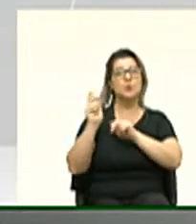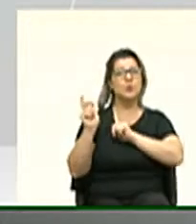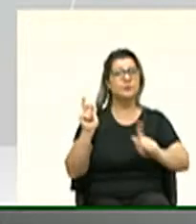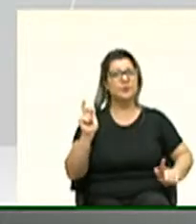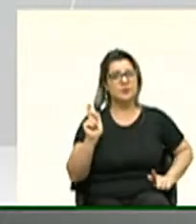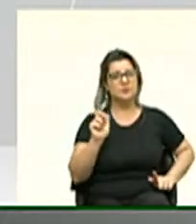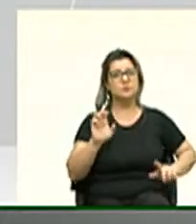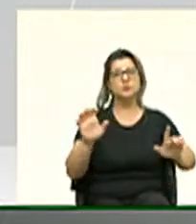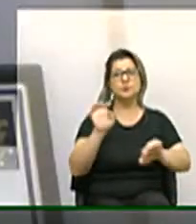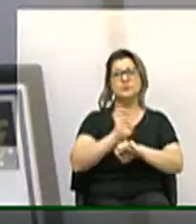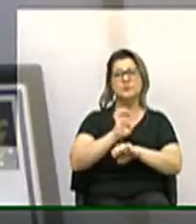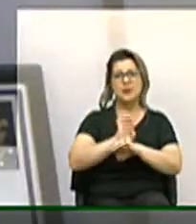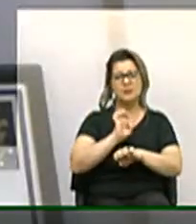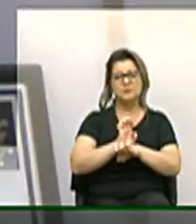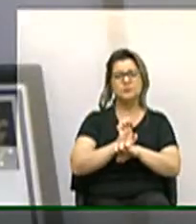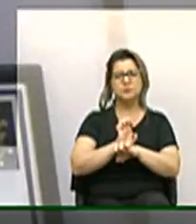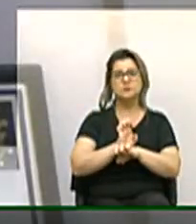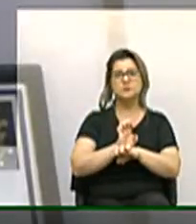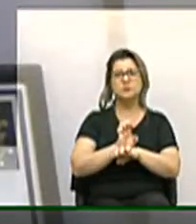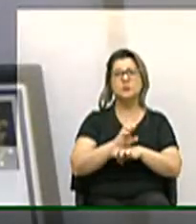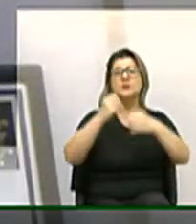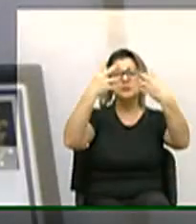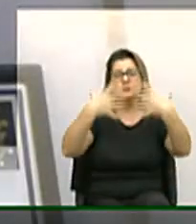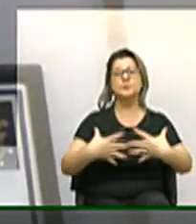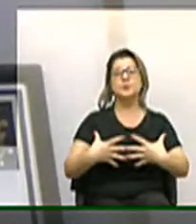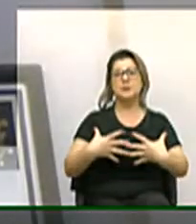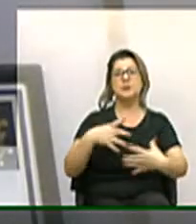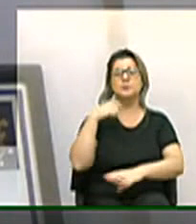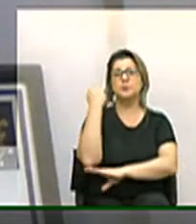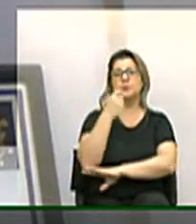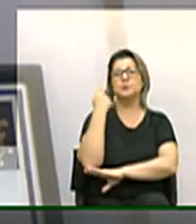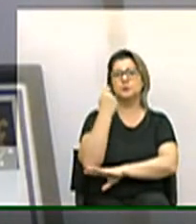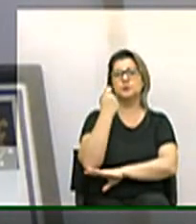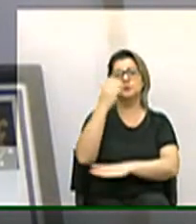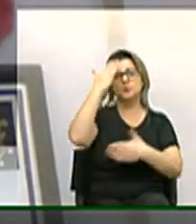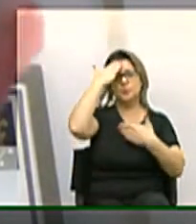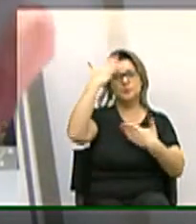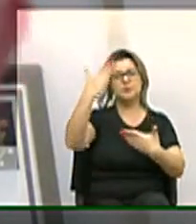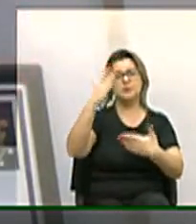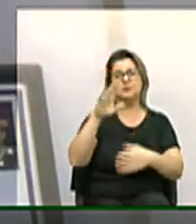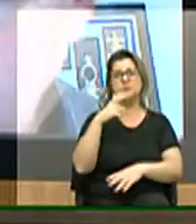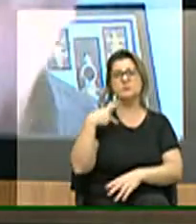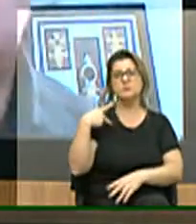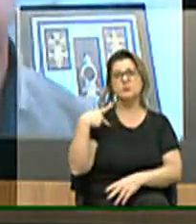porque depois que passar a pandemia, não adianta aplicar esses recursos. Obrigado, senhor presidente.